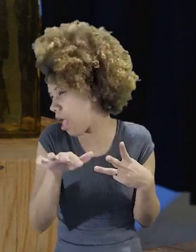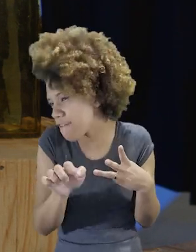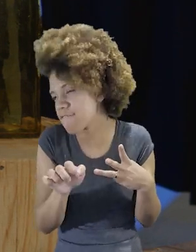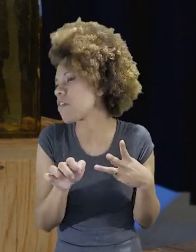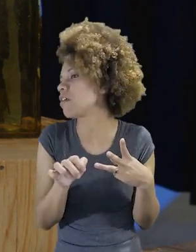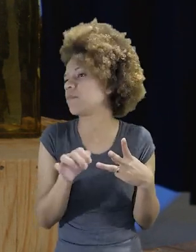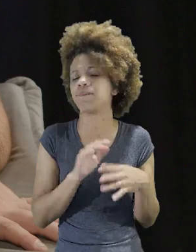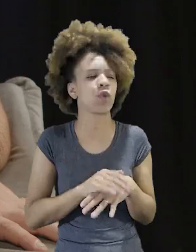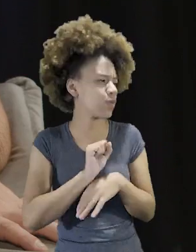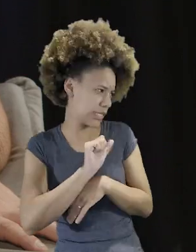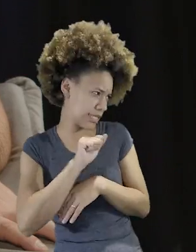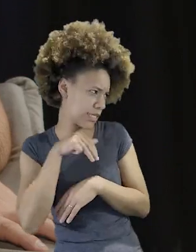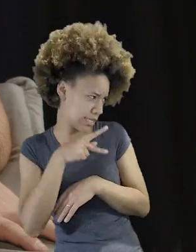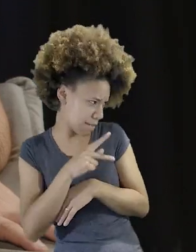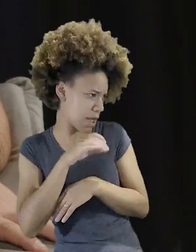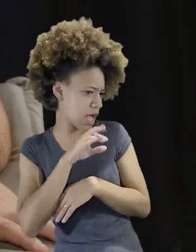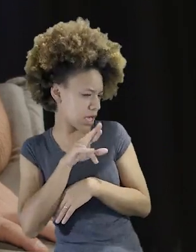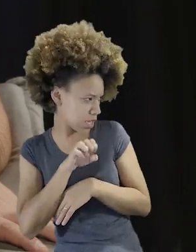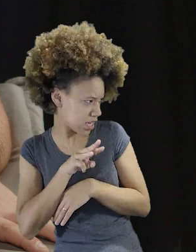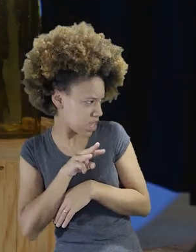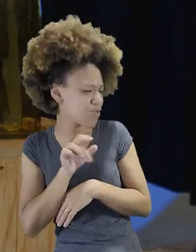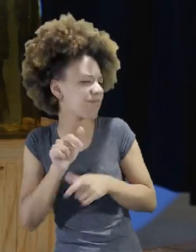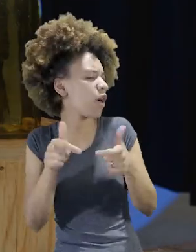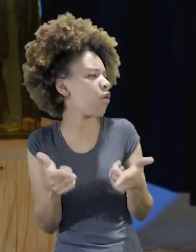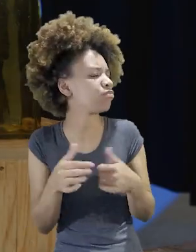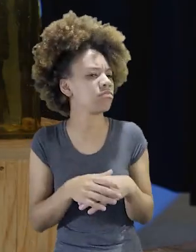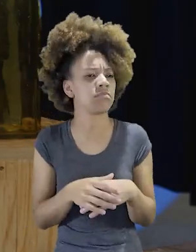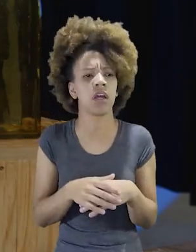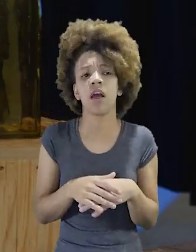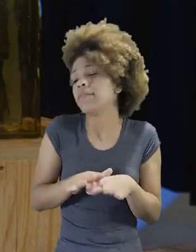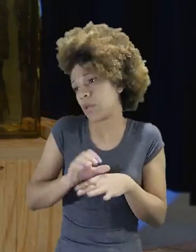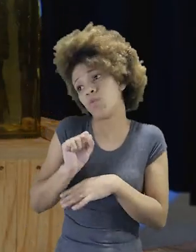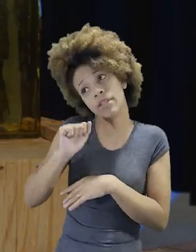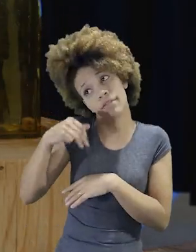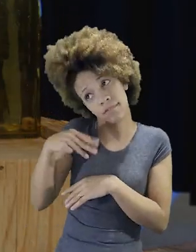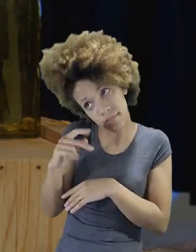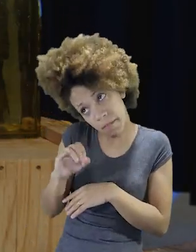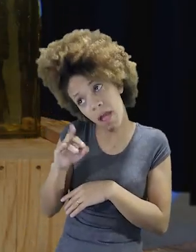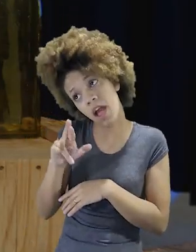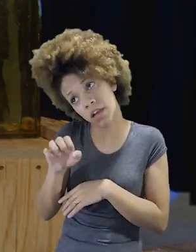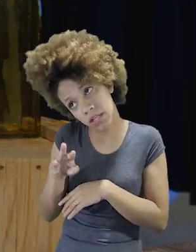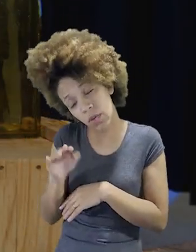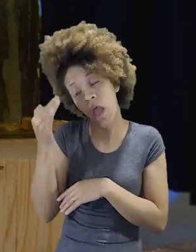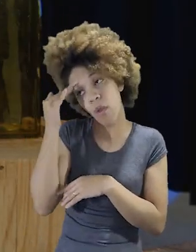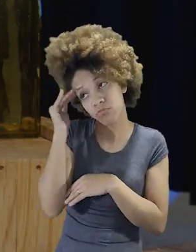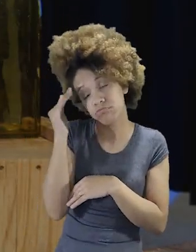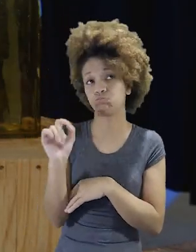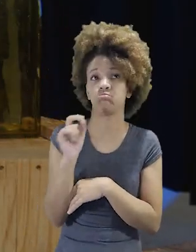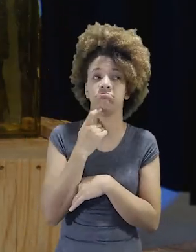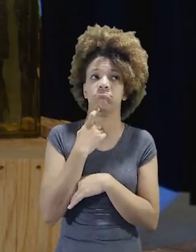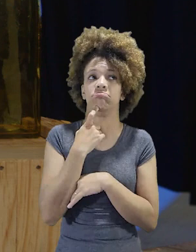do o Sampa Crew tá onde isso não só pra que eu sempre foi eu entendo o Sampa Crew